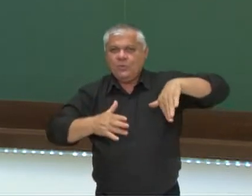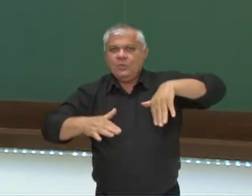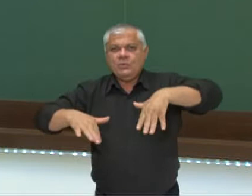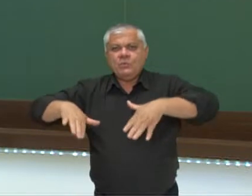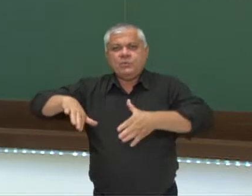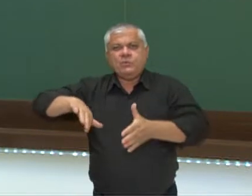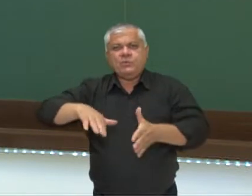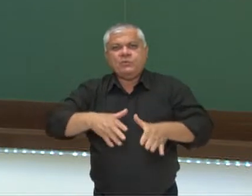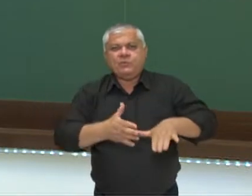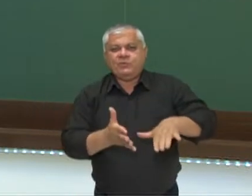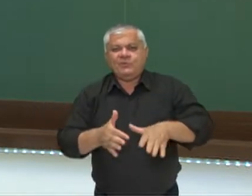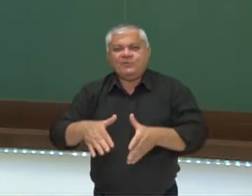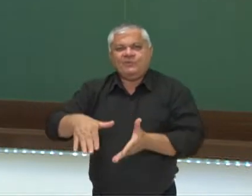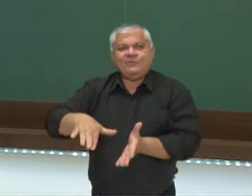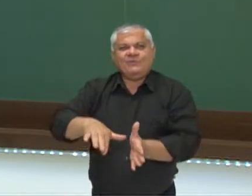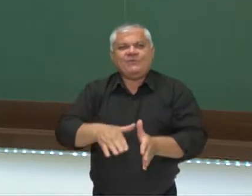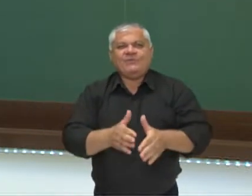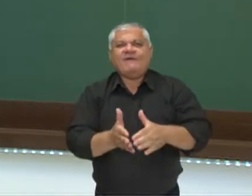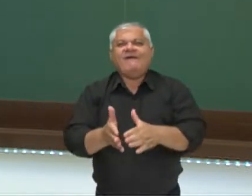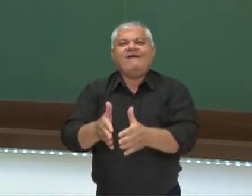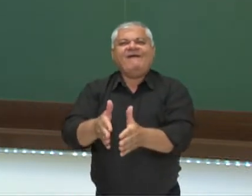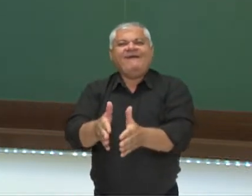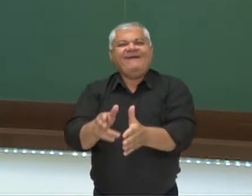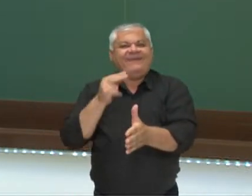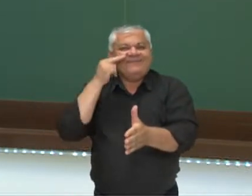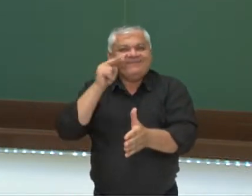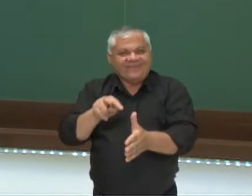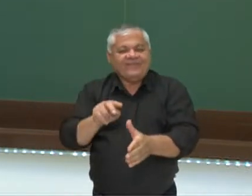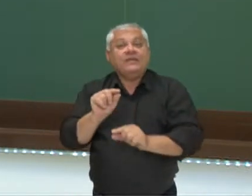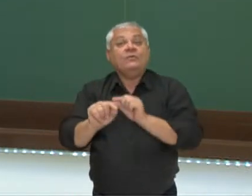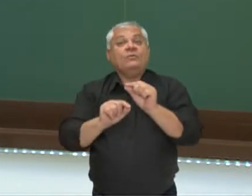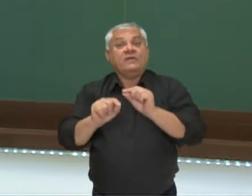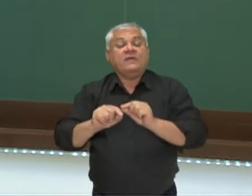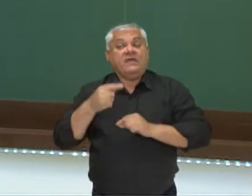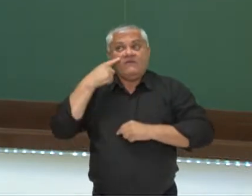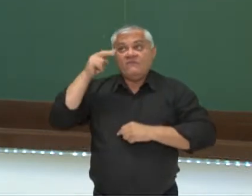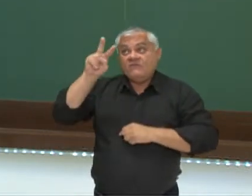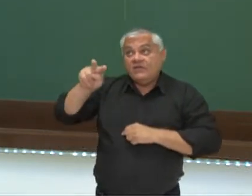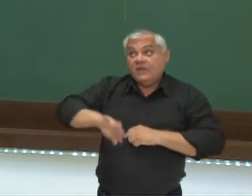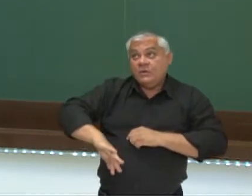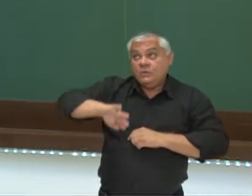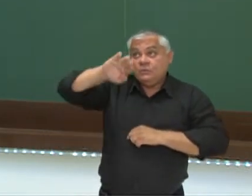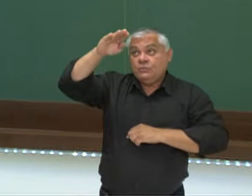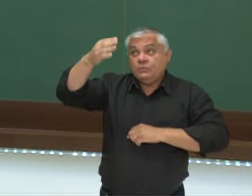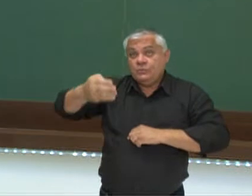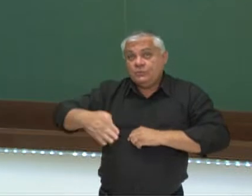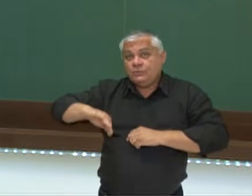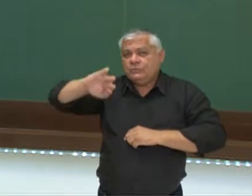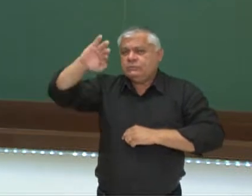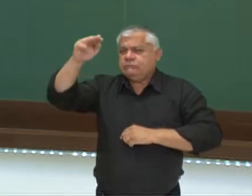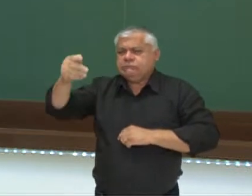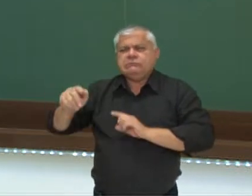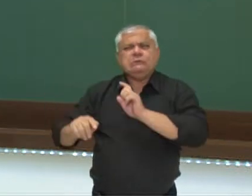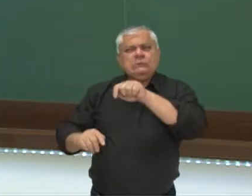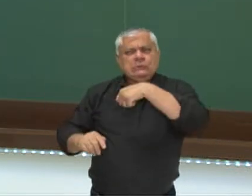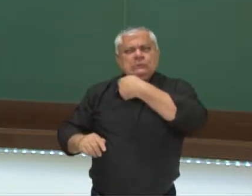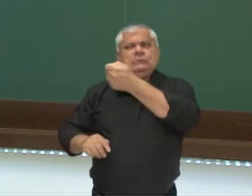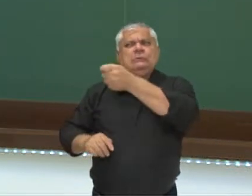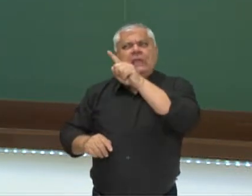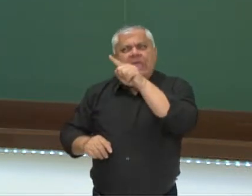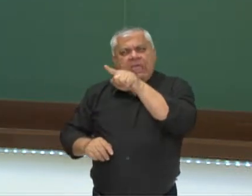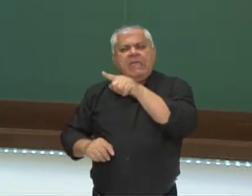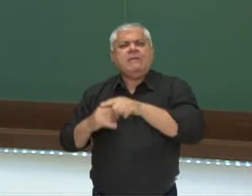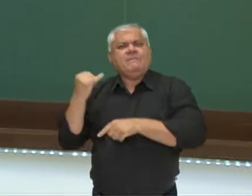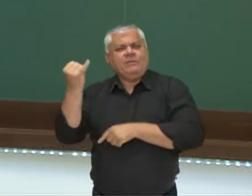lado. Então, toda vez que a gente observar uma área de relevo mais elevado, a gente vai caracterizá-la como um divisor